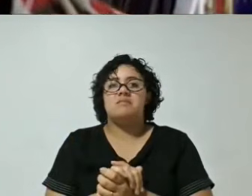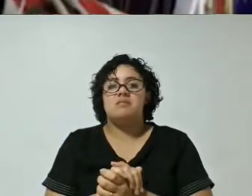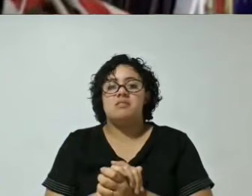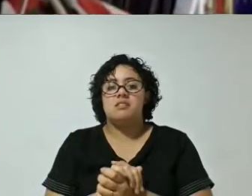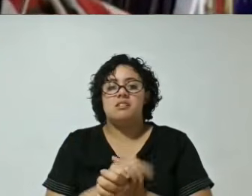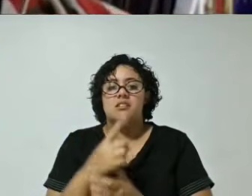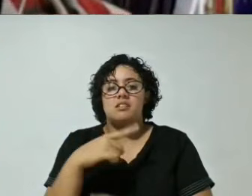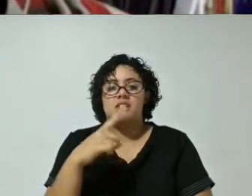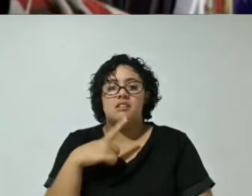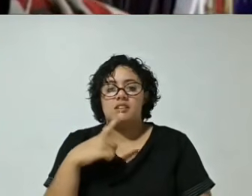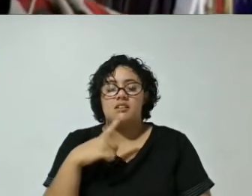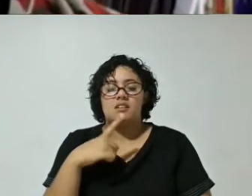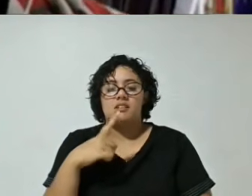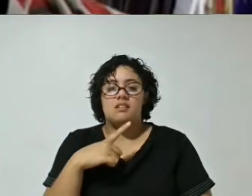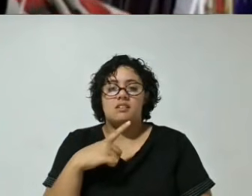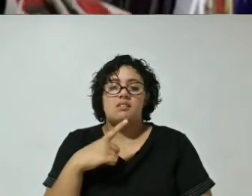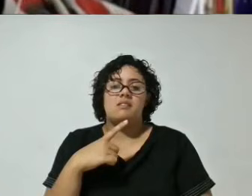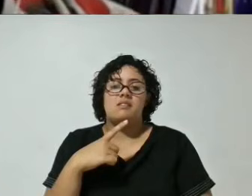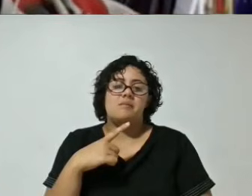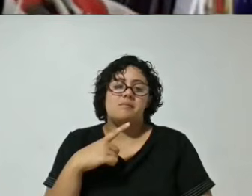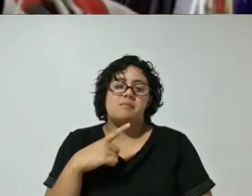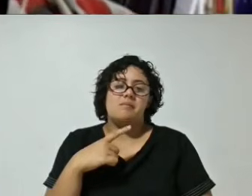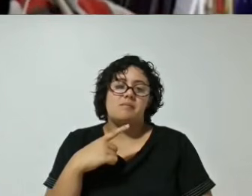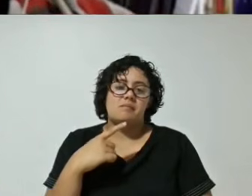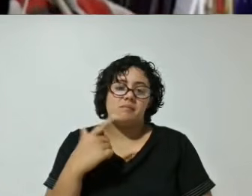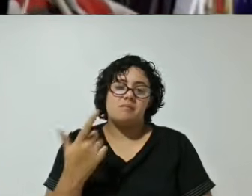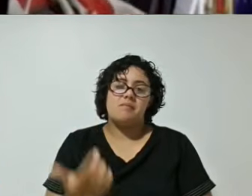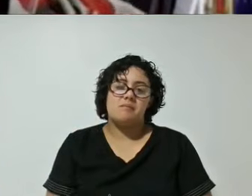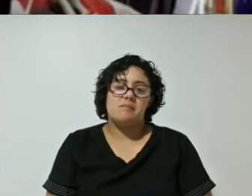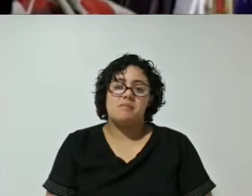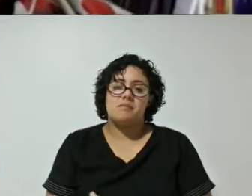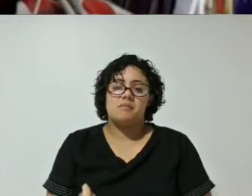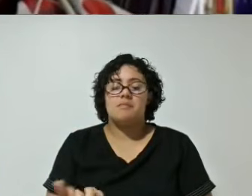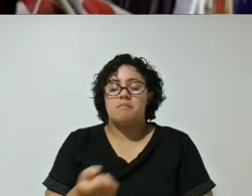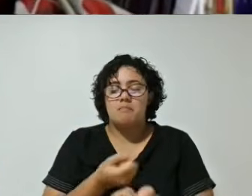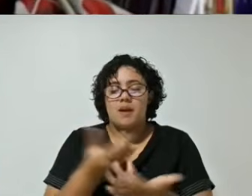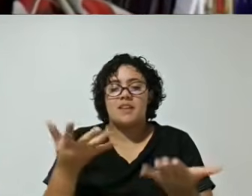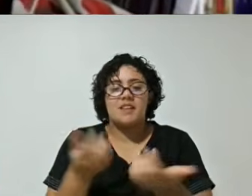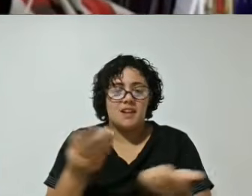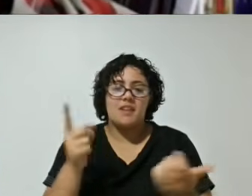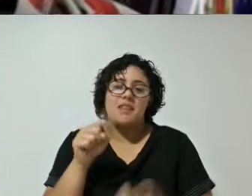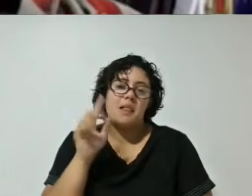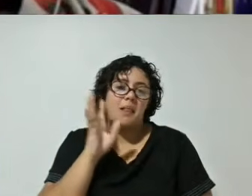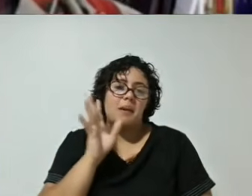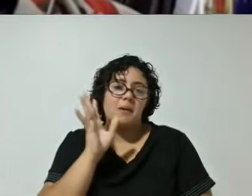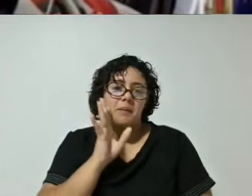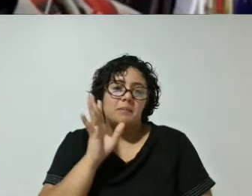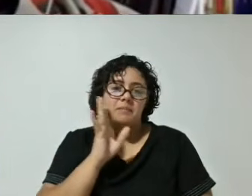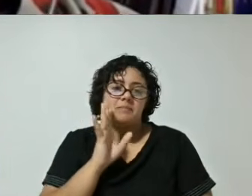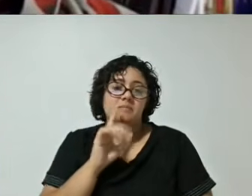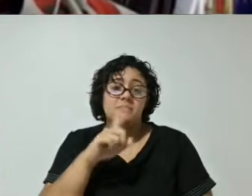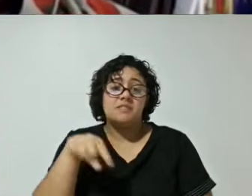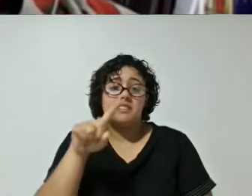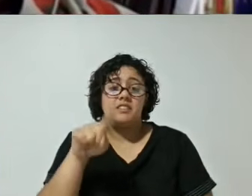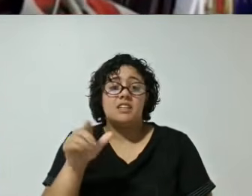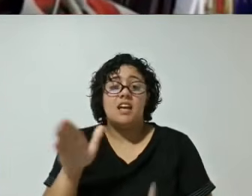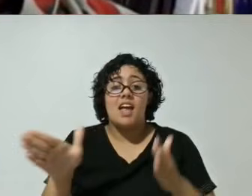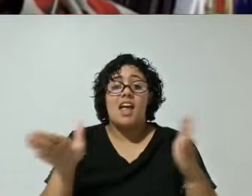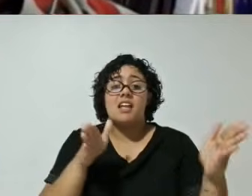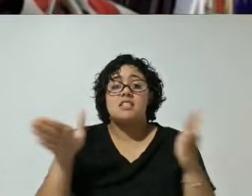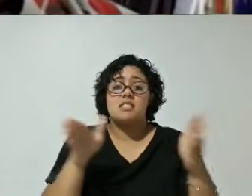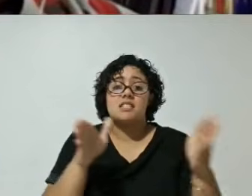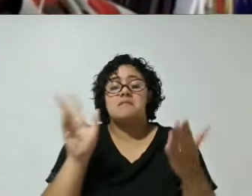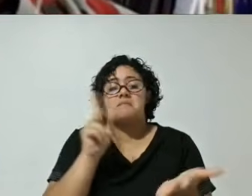mas ele está exatamente. aqui conversando com a gente, Uhum. dividindo, né? Compartilhando. Isso é muito legal, muito E massa. eles eram muito assim, Ô, sensíveis a Jari,